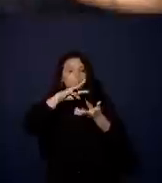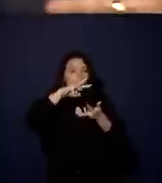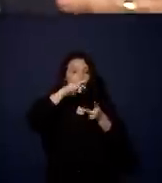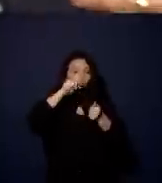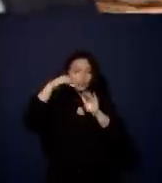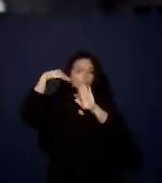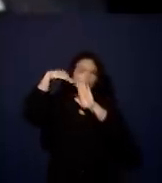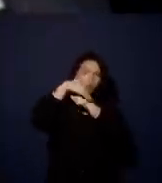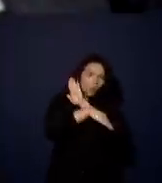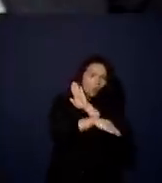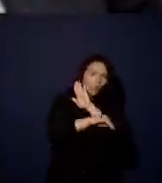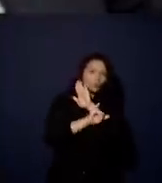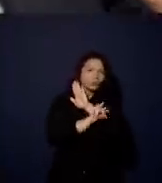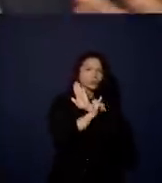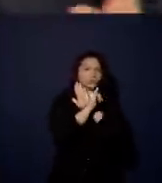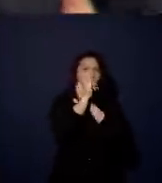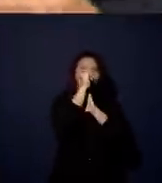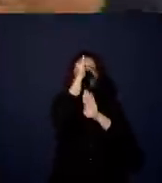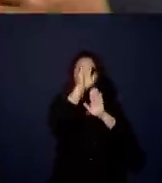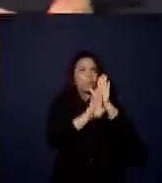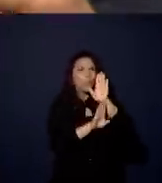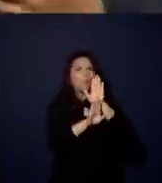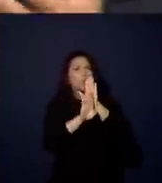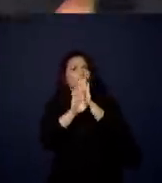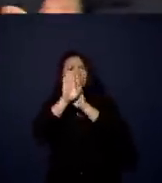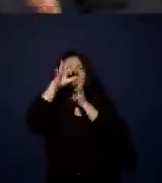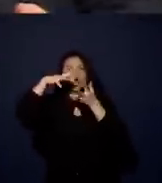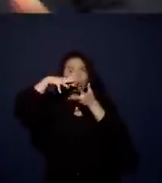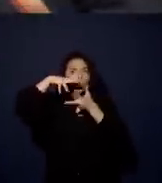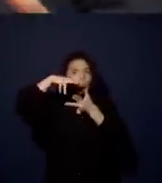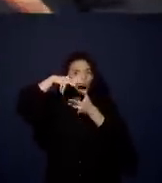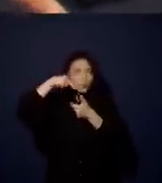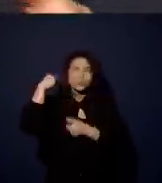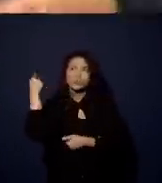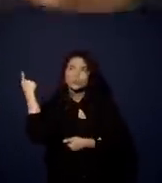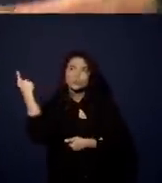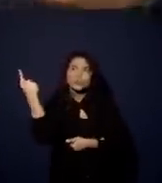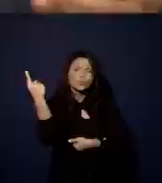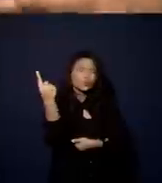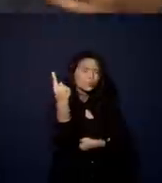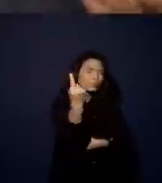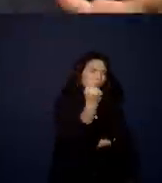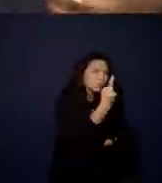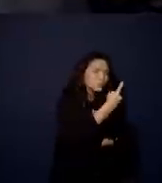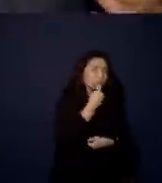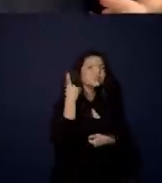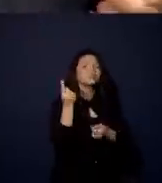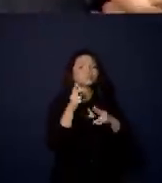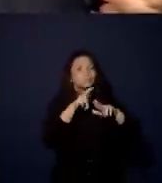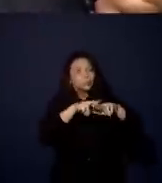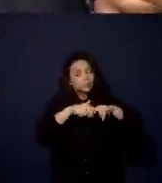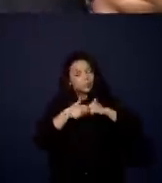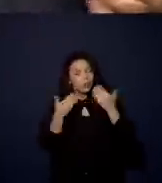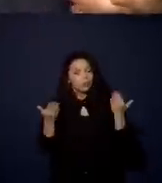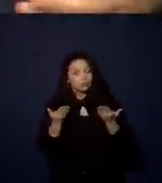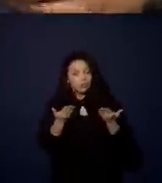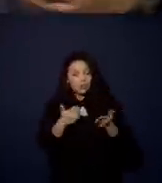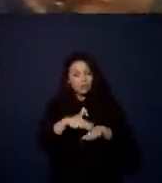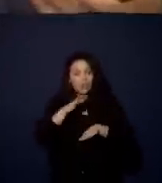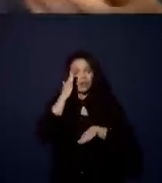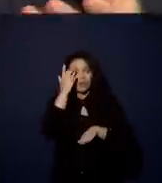taxa de juros tá subindo no mundo aquele excesso de liquidez que tinha e que era muito fácil as empresas captarem dinheiro